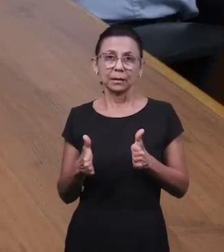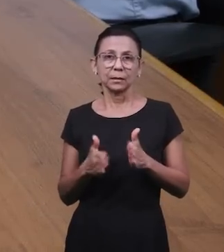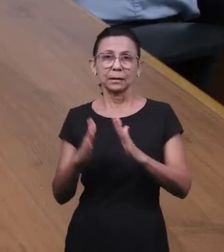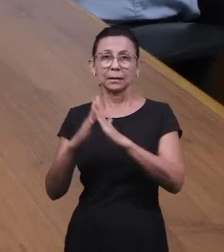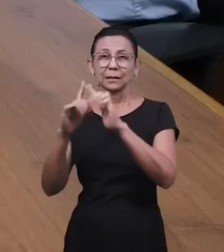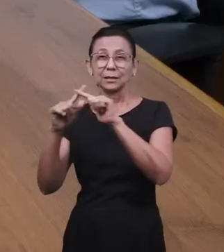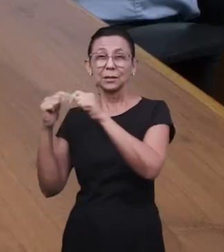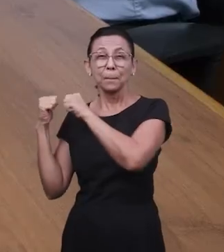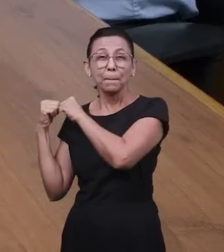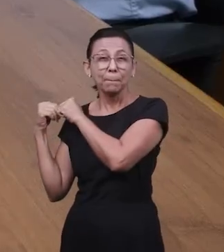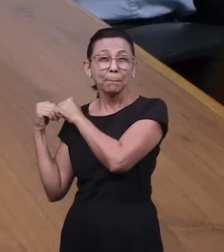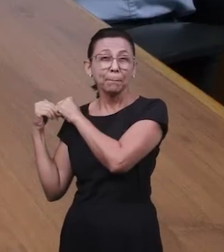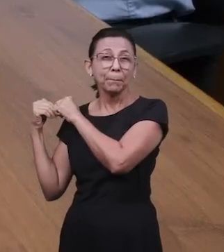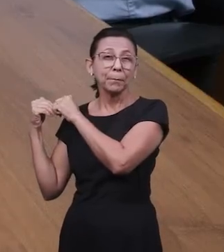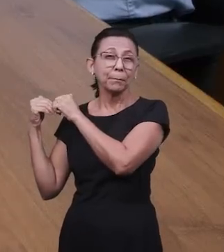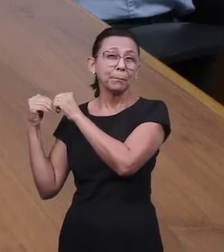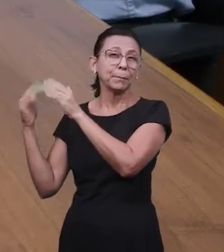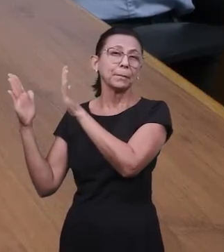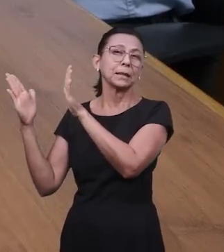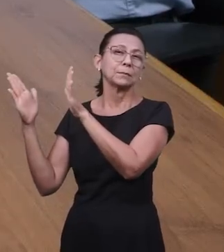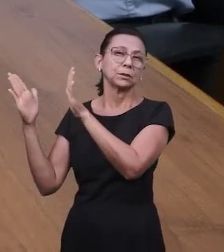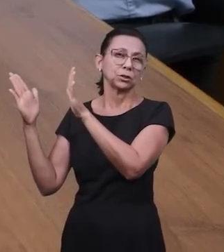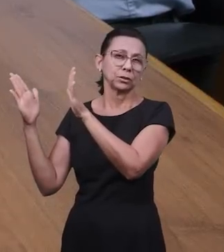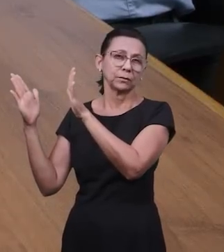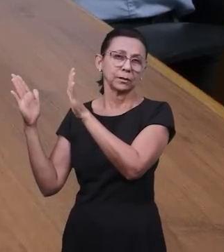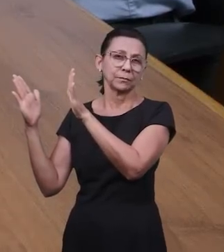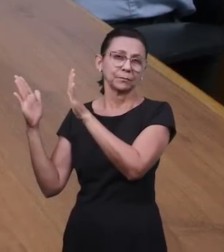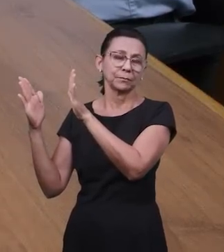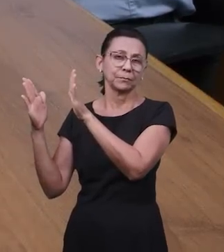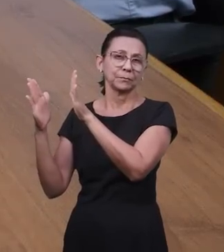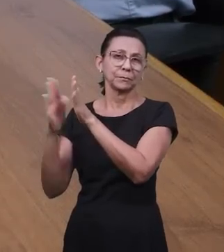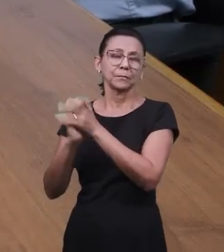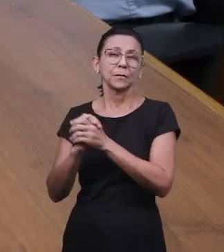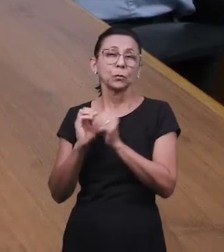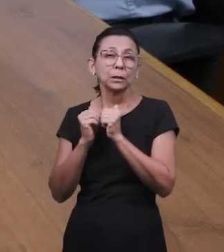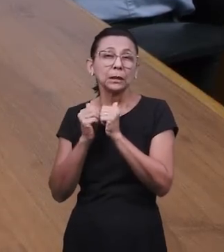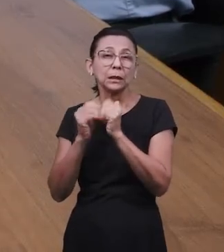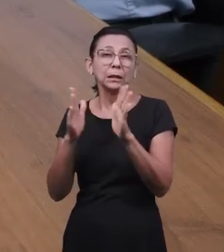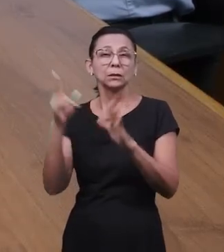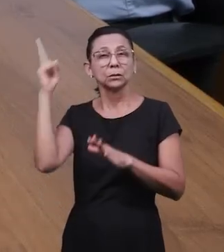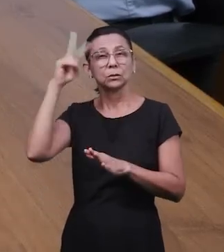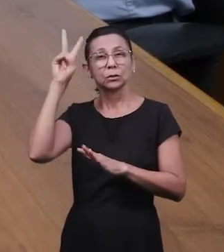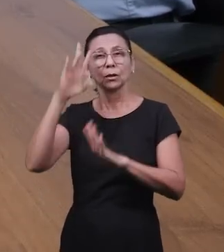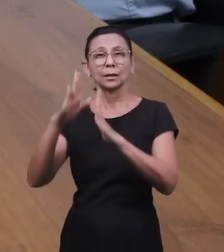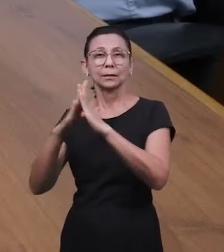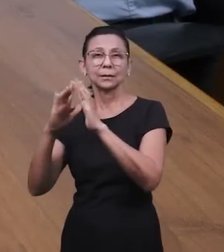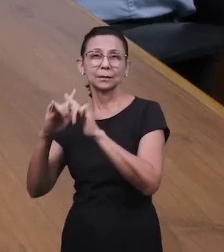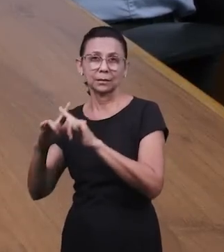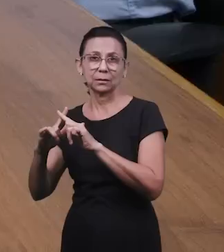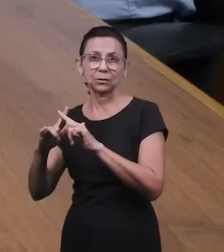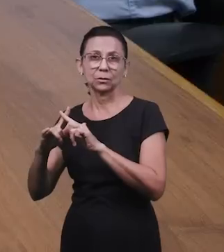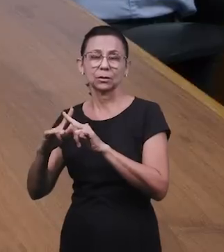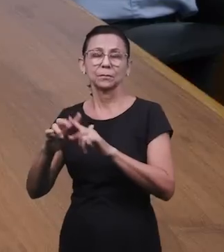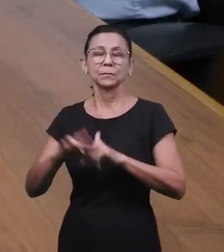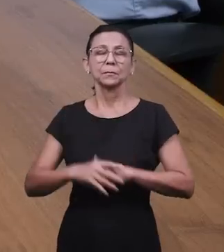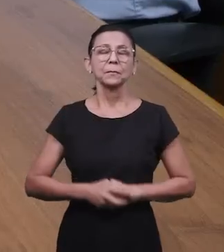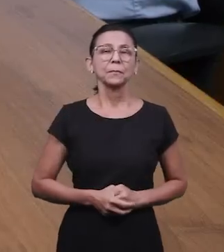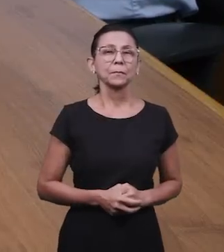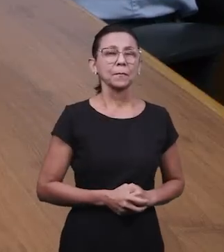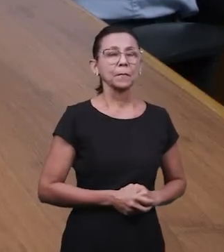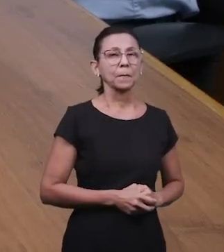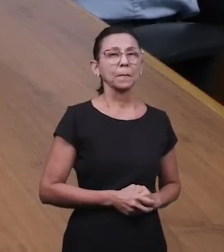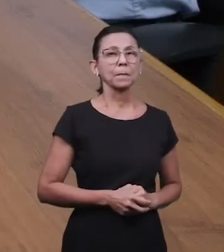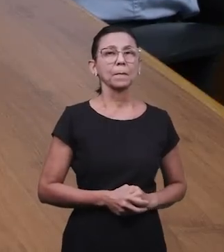inicial, quando a gente fala igreja primitiva, é a fase inicial da história da igreja. E aqui, já nesse texto, a gente vê que uma